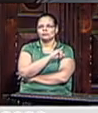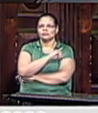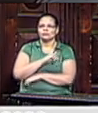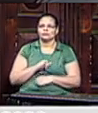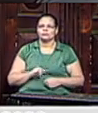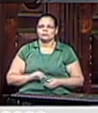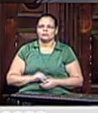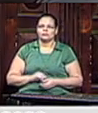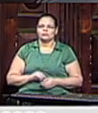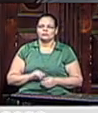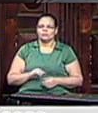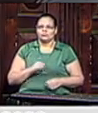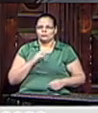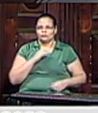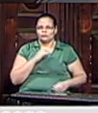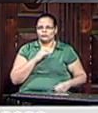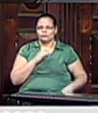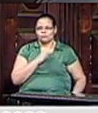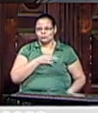aos consumidores.